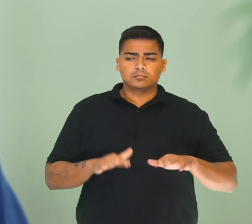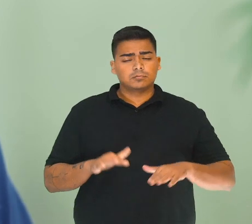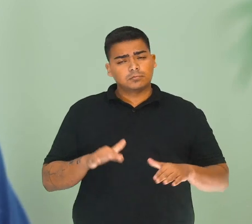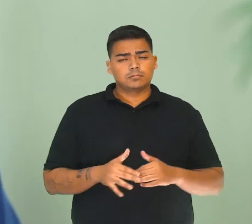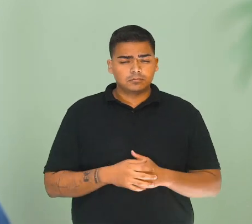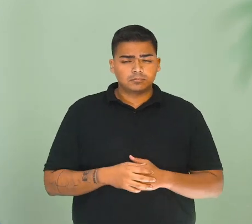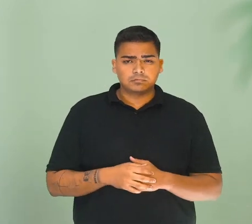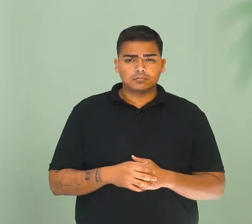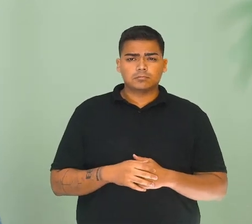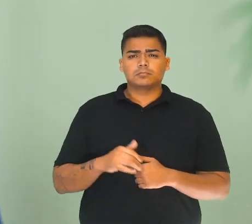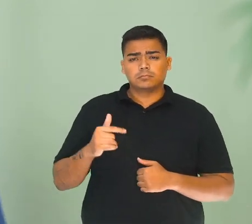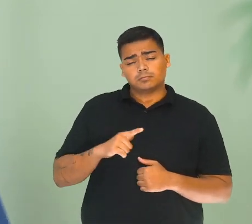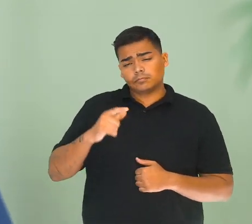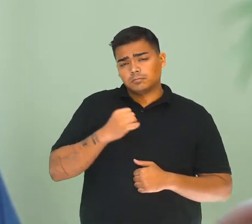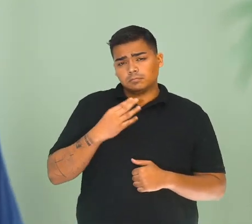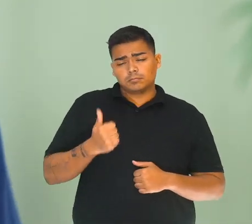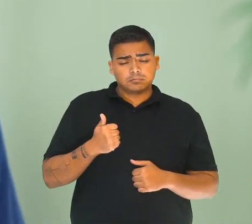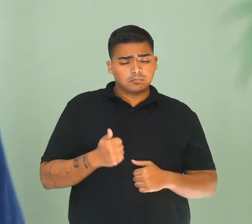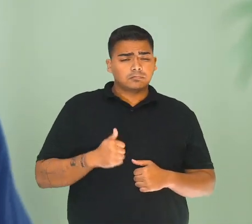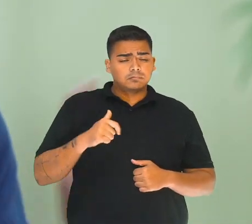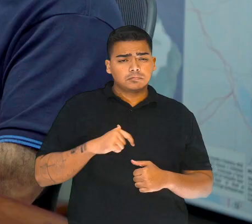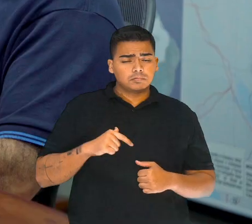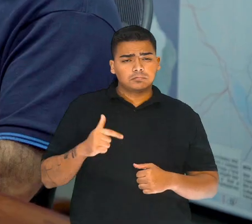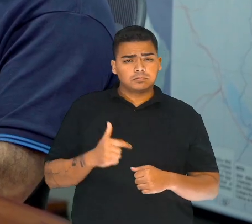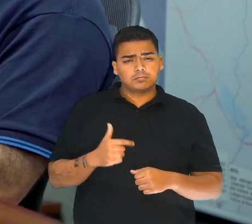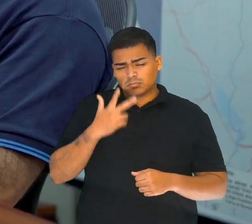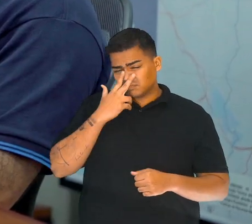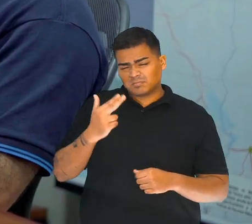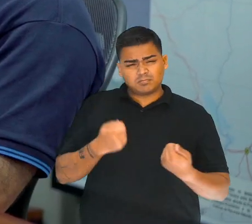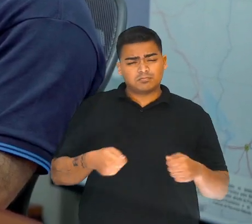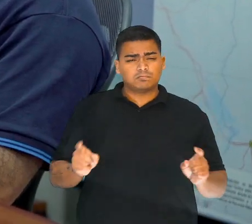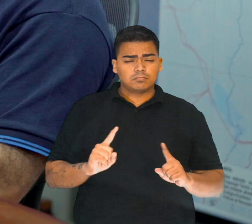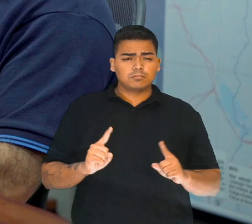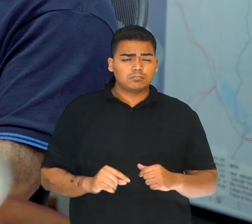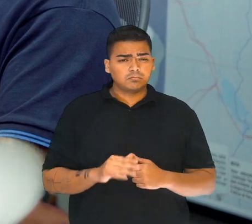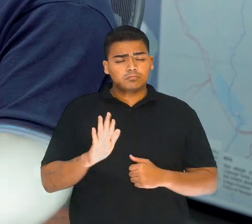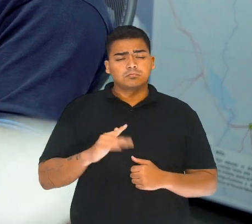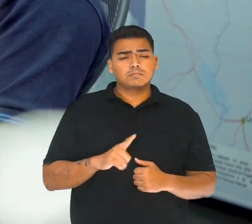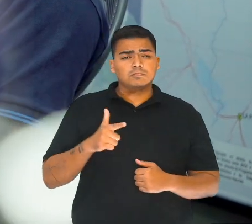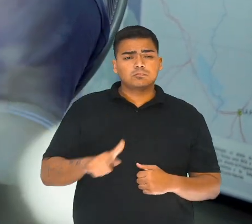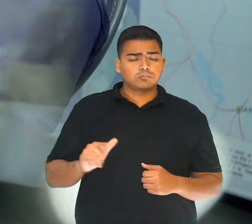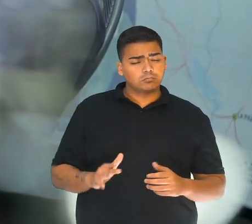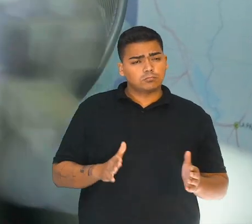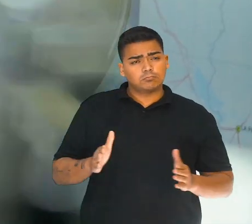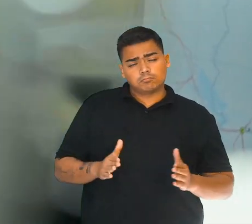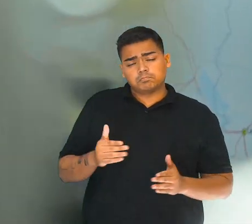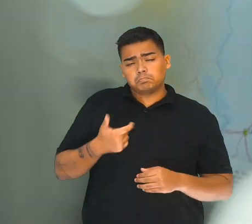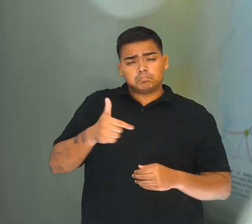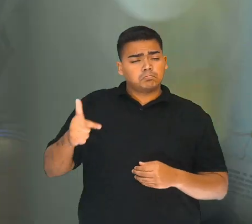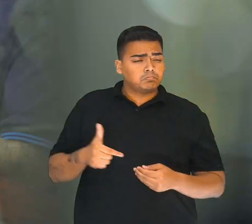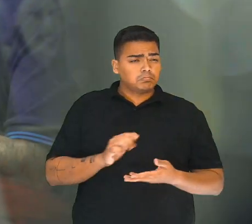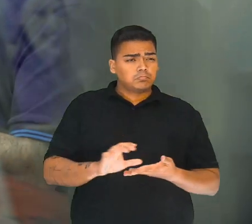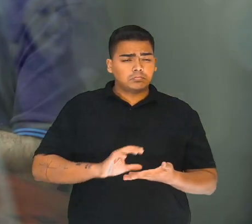mais óbvias, né? E onde ele chega, tudo bem, aí eu acho que eu sou um pouco desnecessário. Mas tem outros segmentos onde não tem